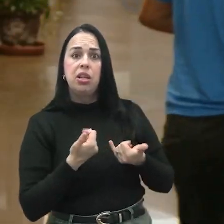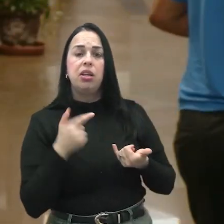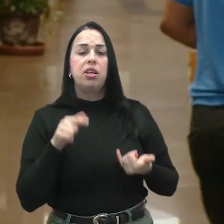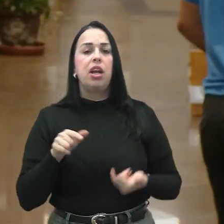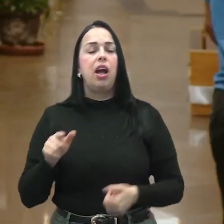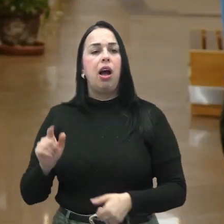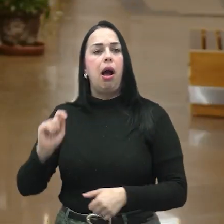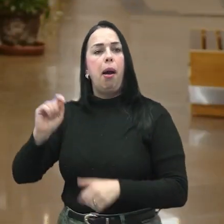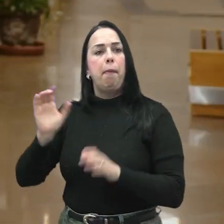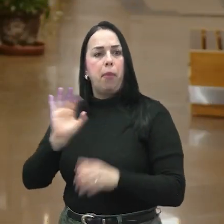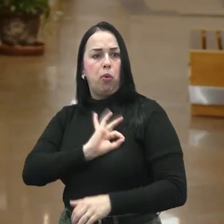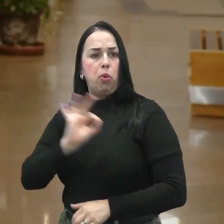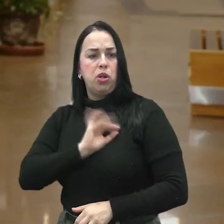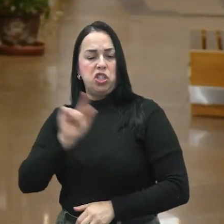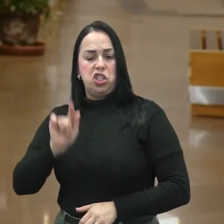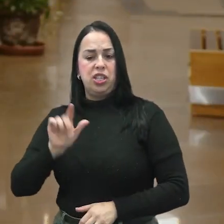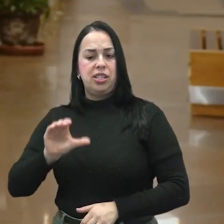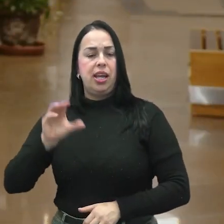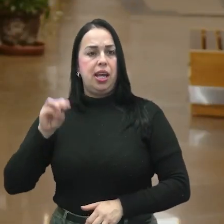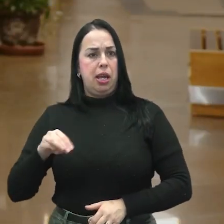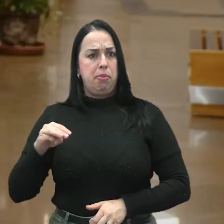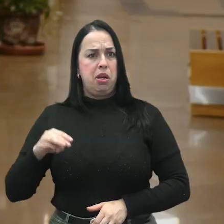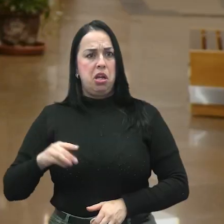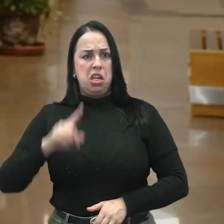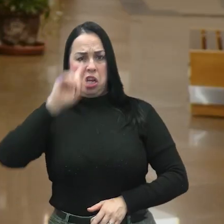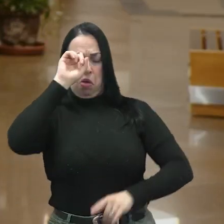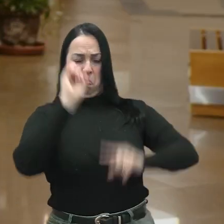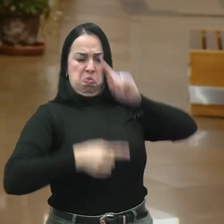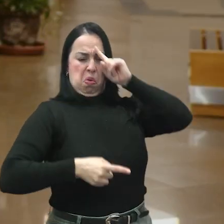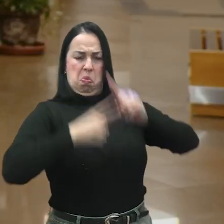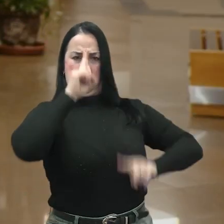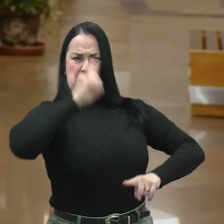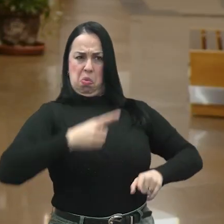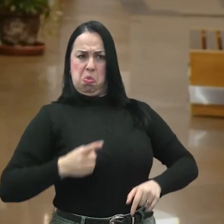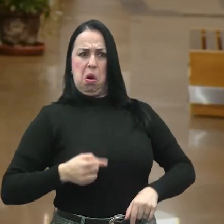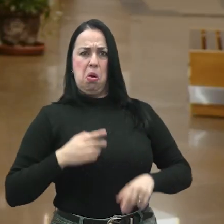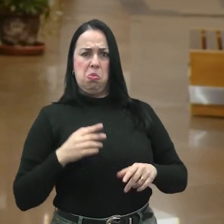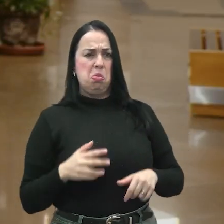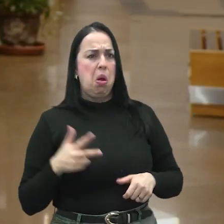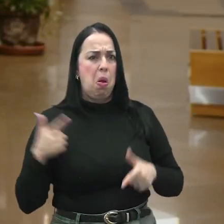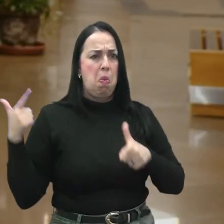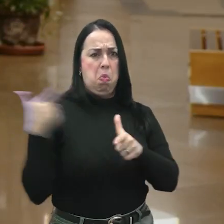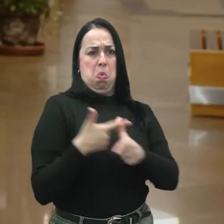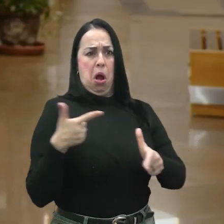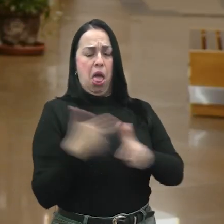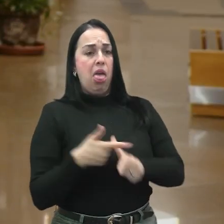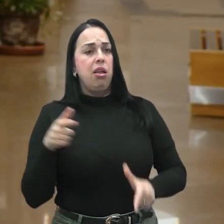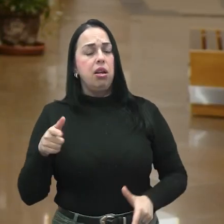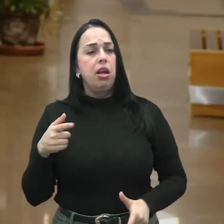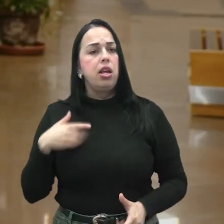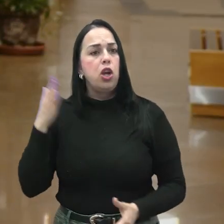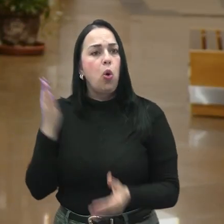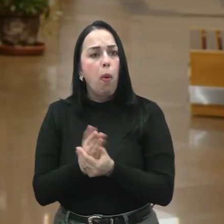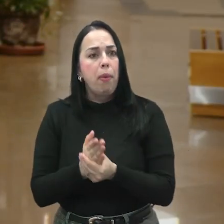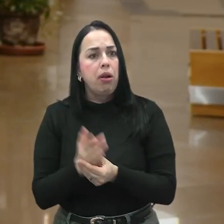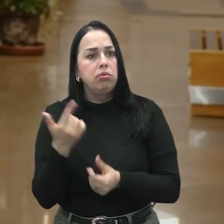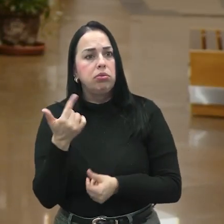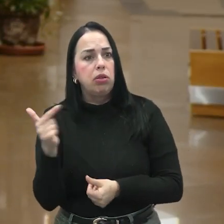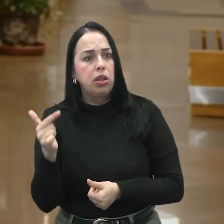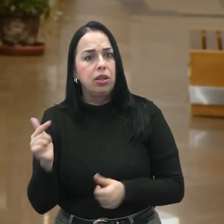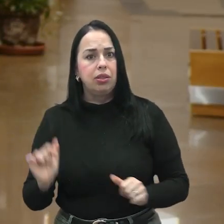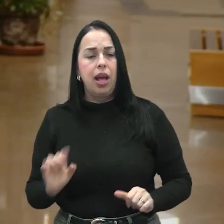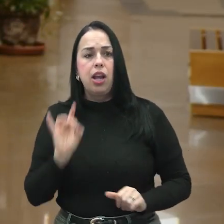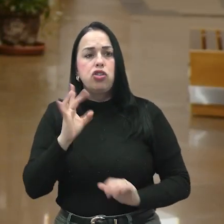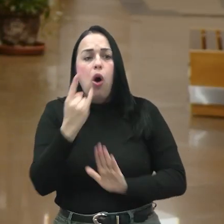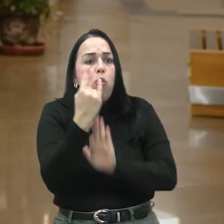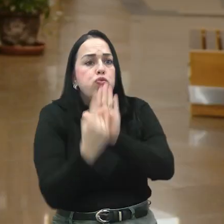o GCM foi lá e extrapolou, né, na sua autoridade, ele não tinha uma autorização para demolir, era